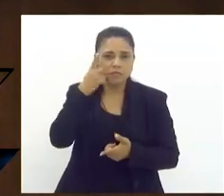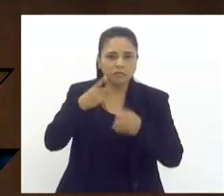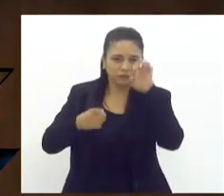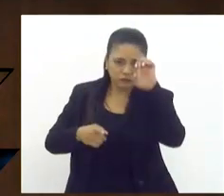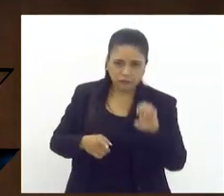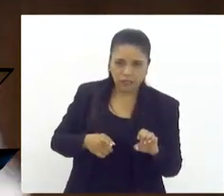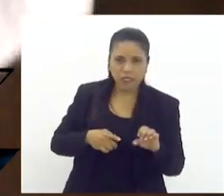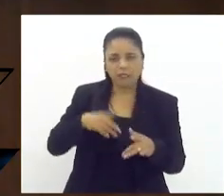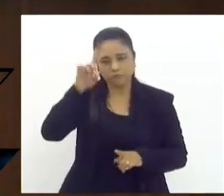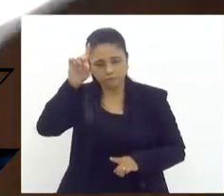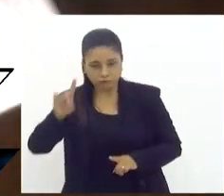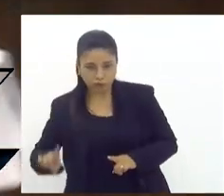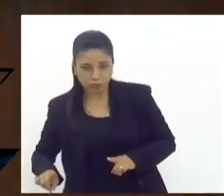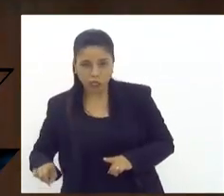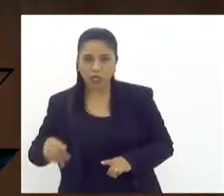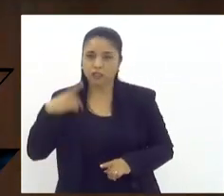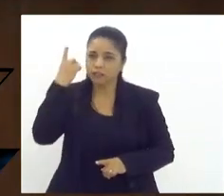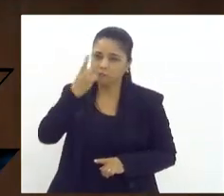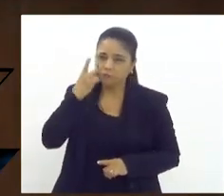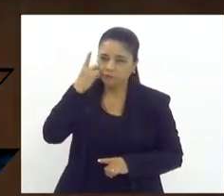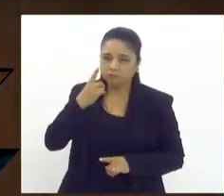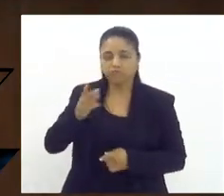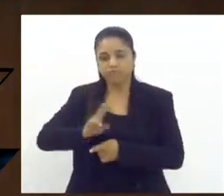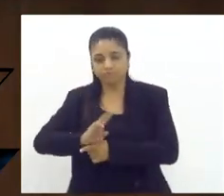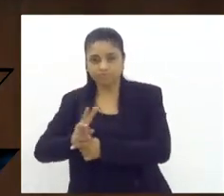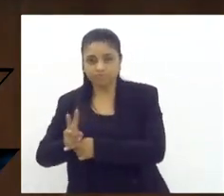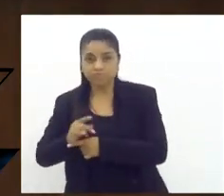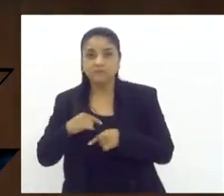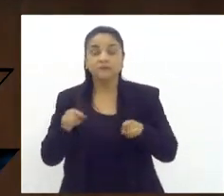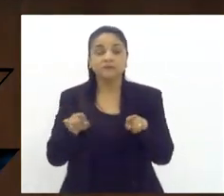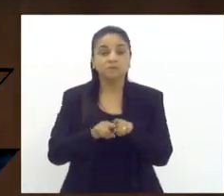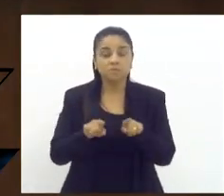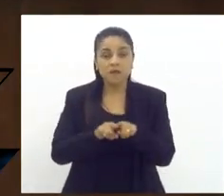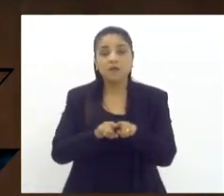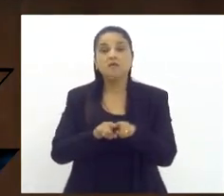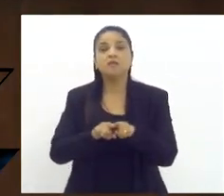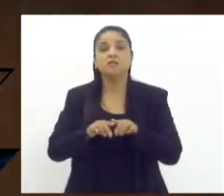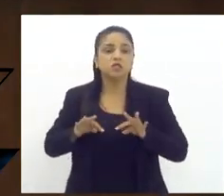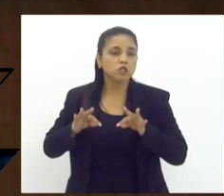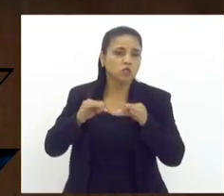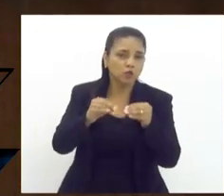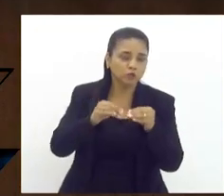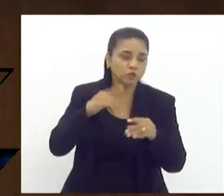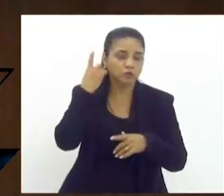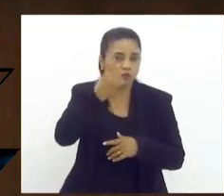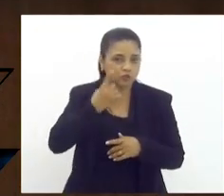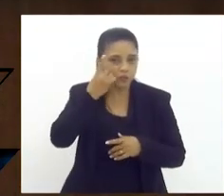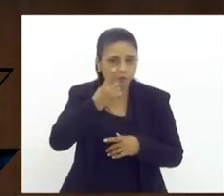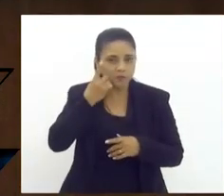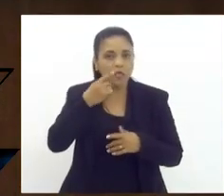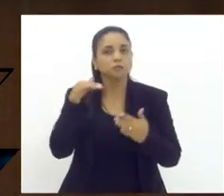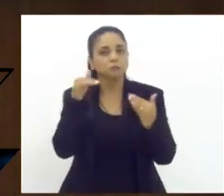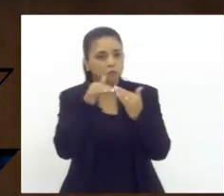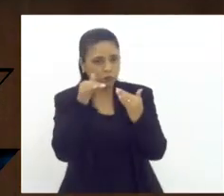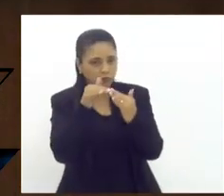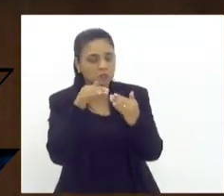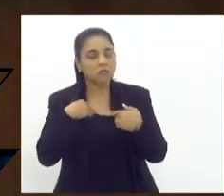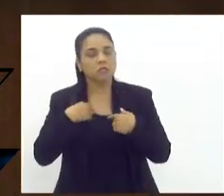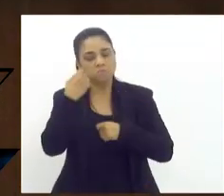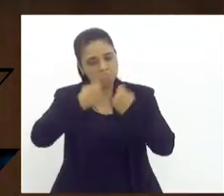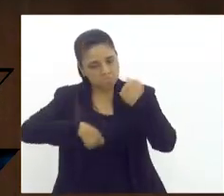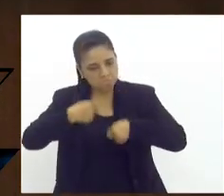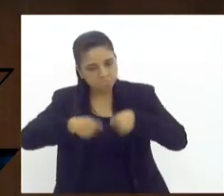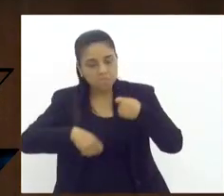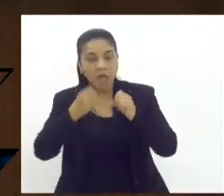da oposição os bancários Os Deputados de conservadores Os Deputados de todas as matizes ideológicas concordando que a agência tem que ter um bom serviço